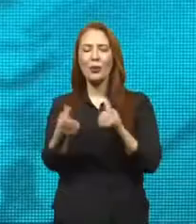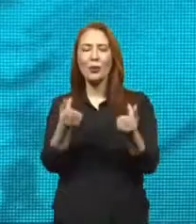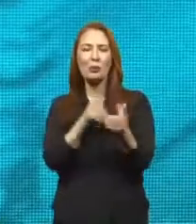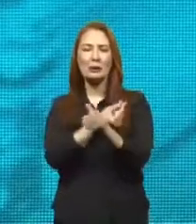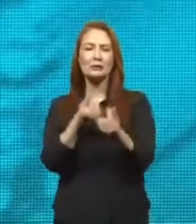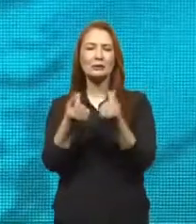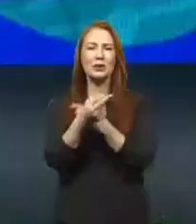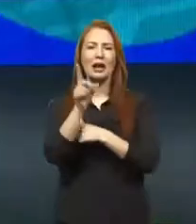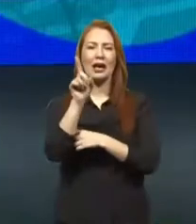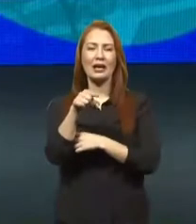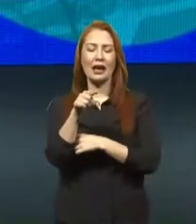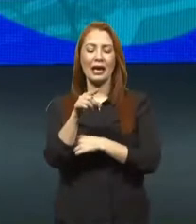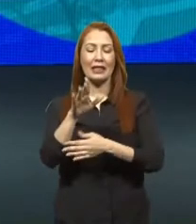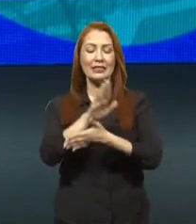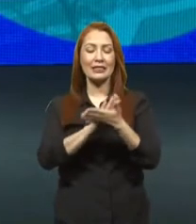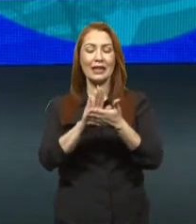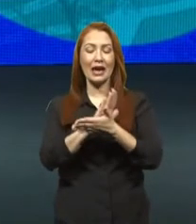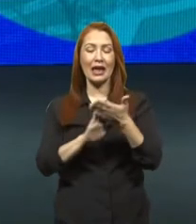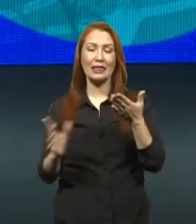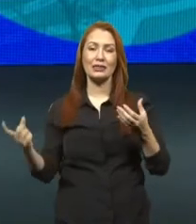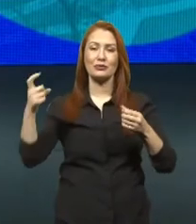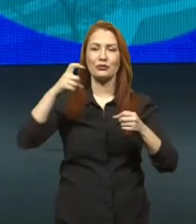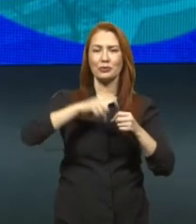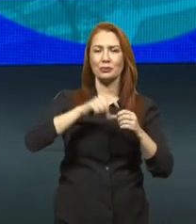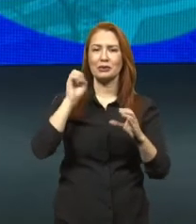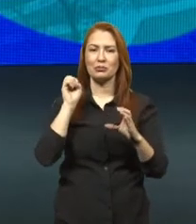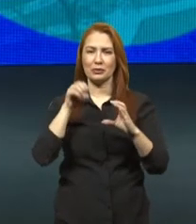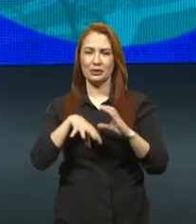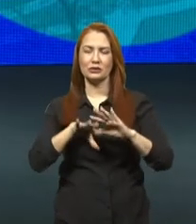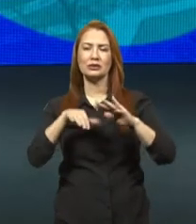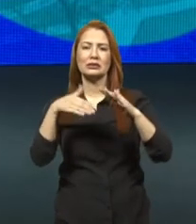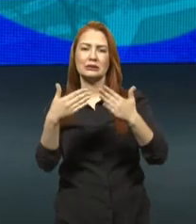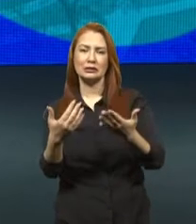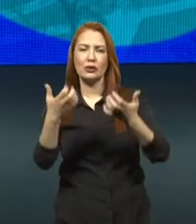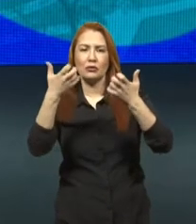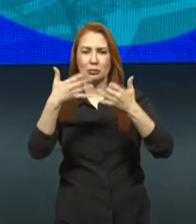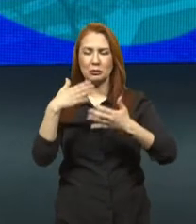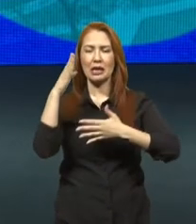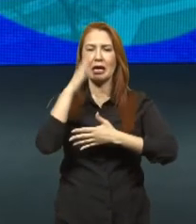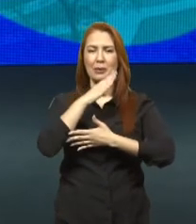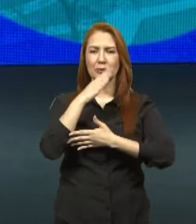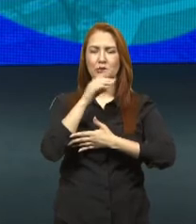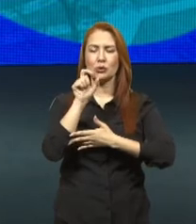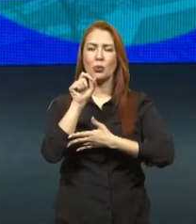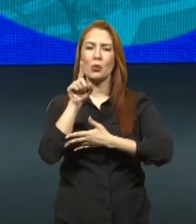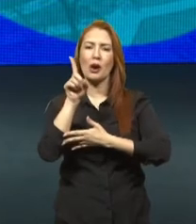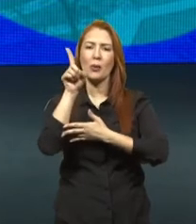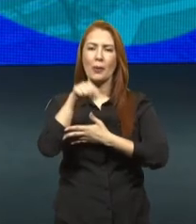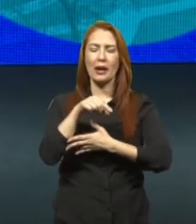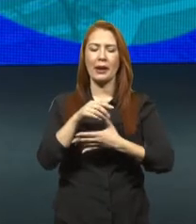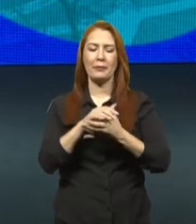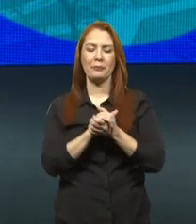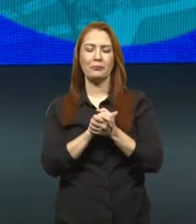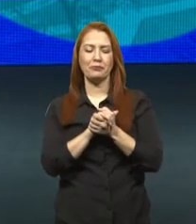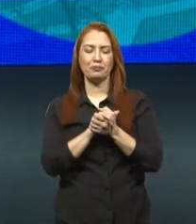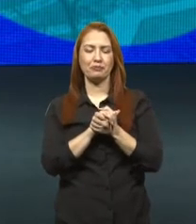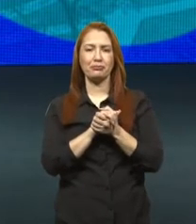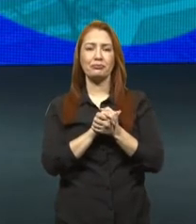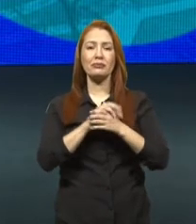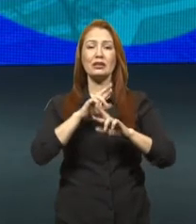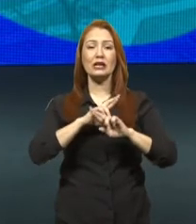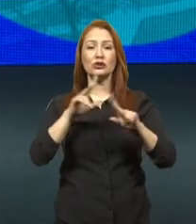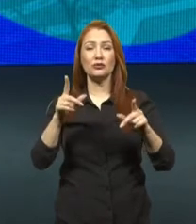voltar nada, pro lixo, zero, né? Zero, nada, reaproveitar nada tudo. Vamos explicar pra galera, assim, rapidinho a diferença da economia linear para